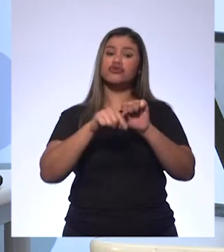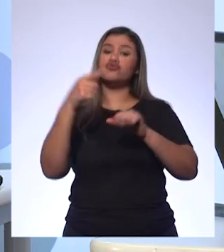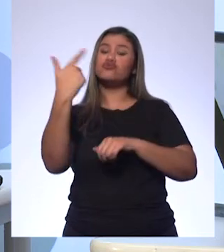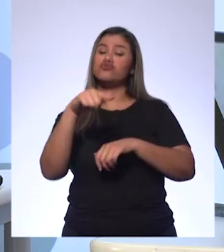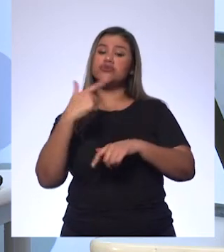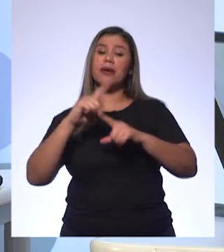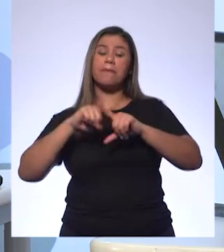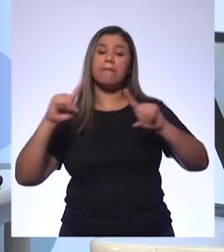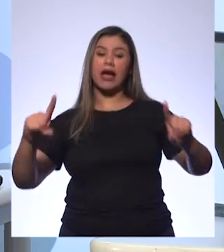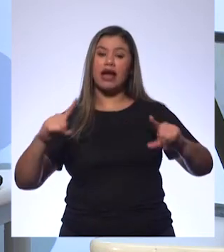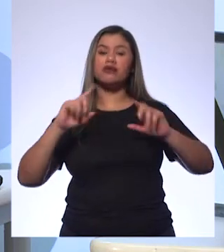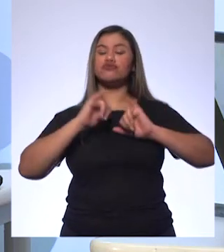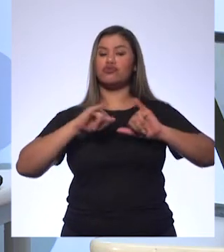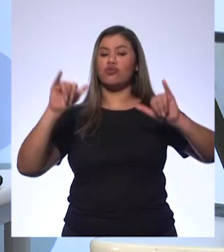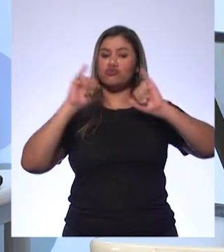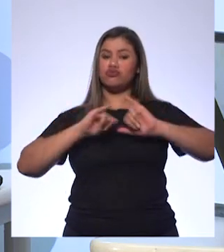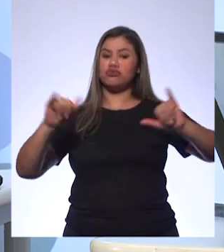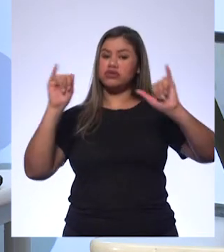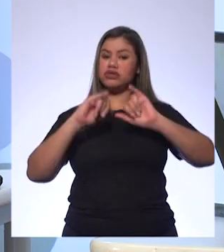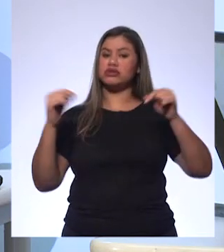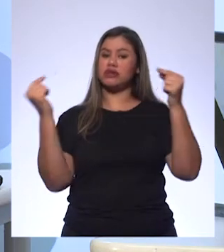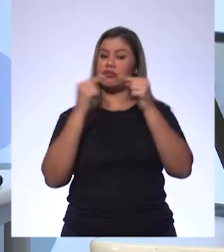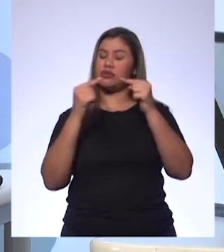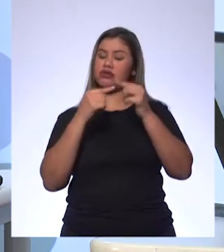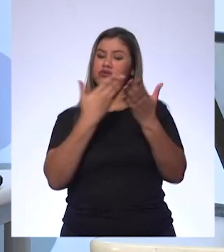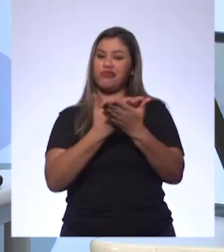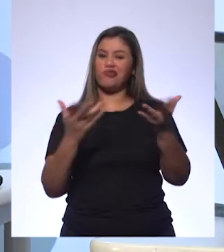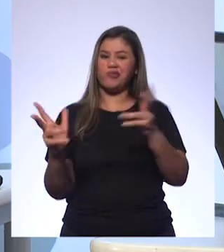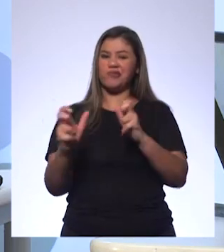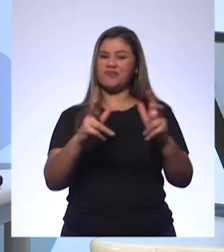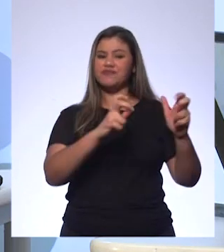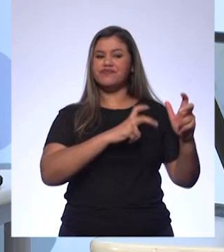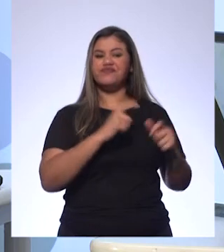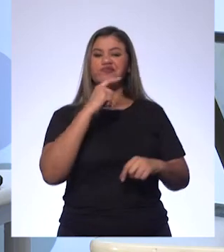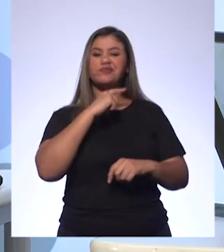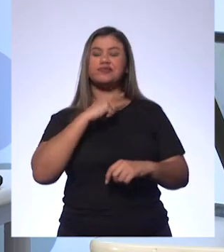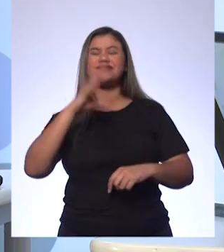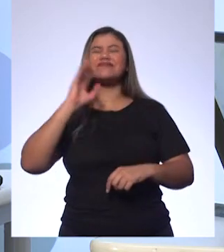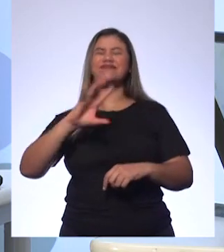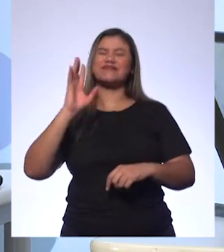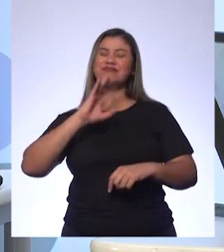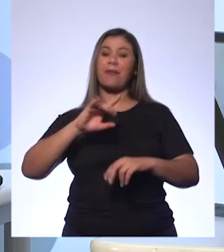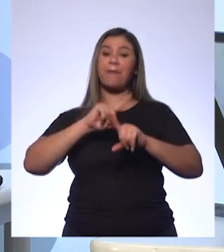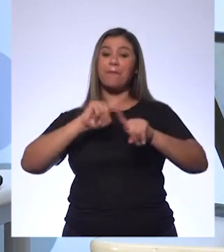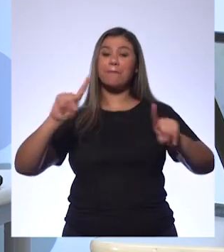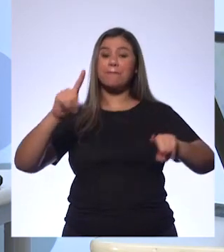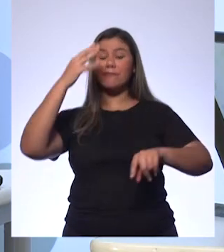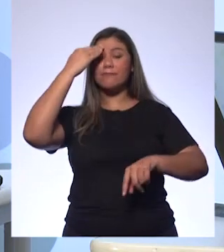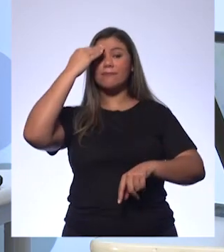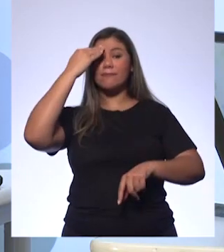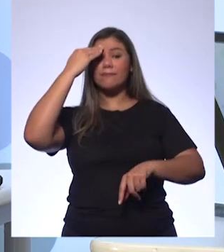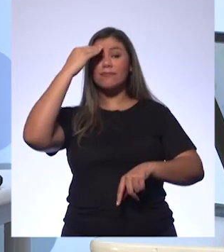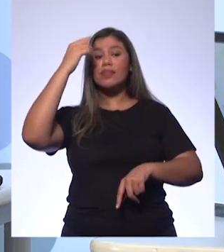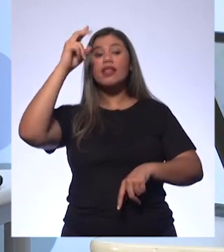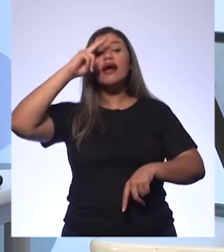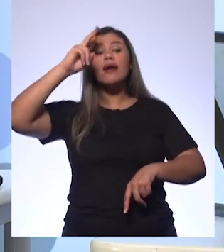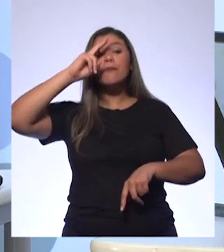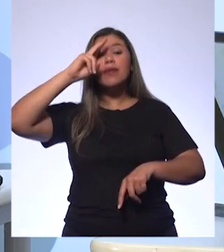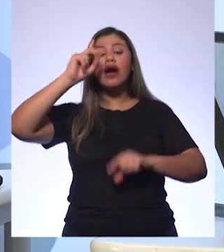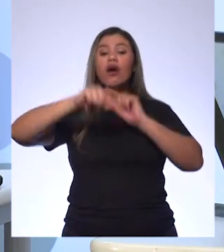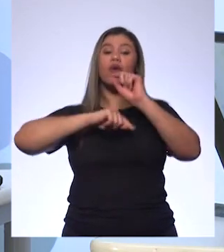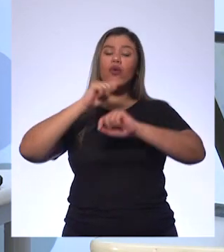notícia. Então, vocês também tiveram essa percepção. Acho interessante. Mas tenta lembrar da questão da norma padrão,